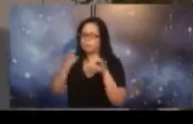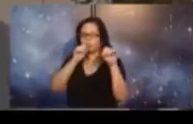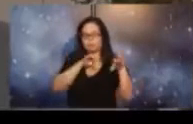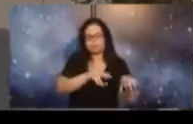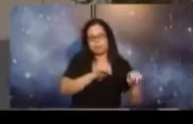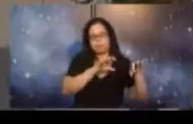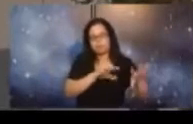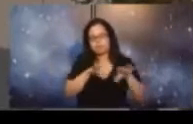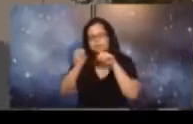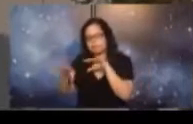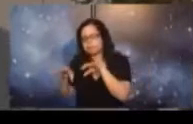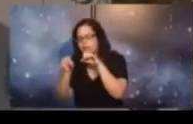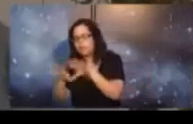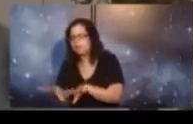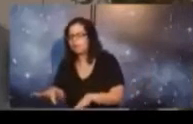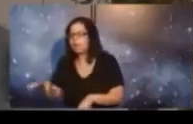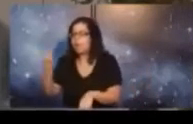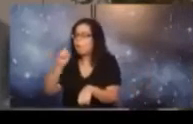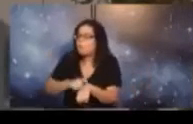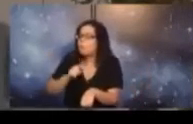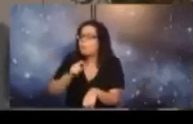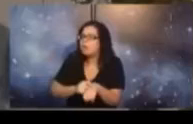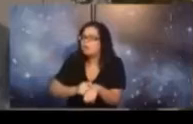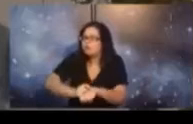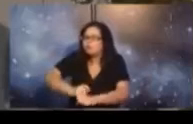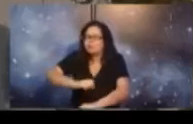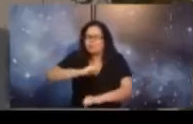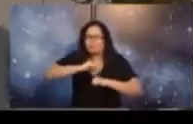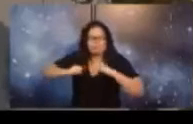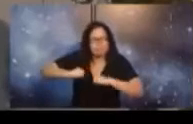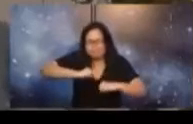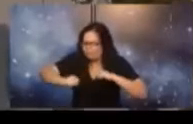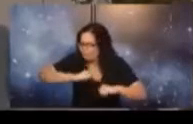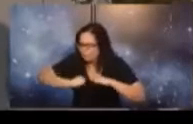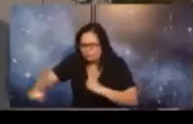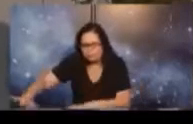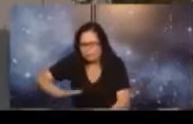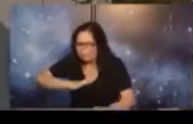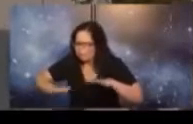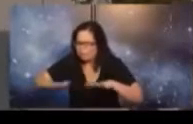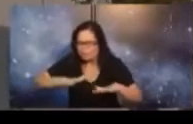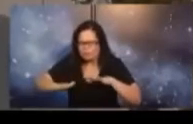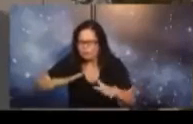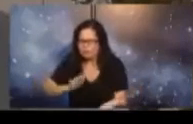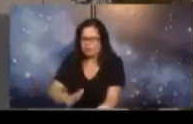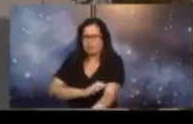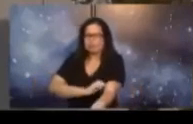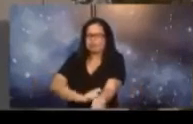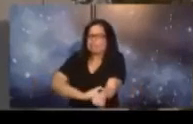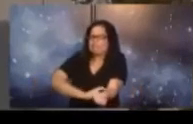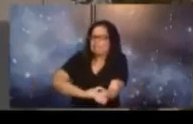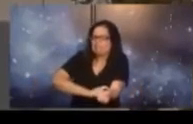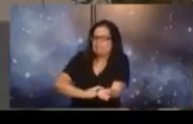vivia-se um momento da maior turbulência político-histórica do mundo hebreu.